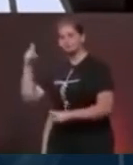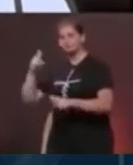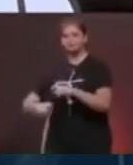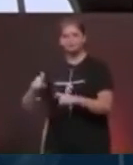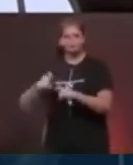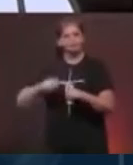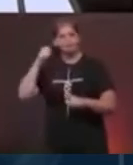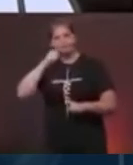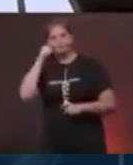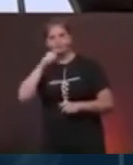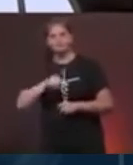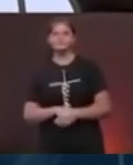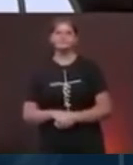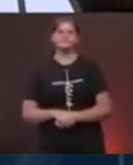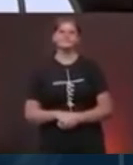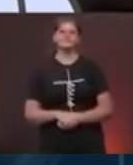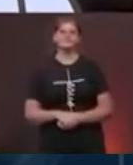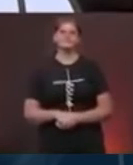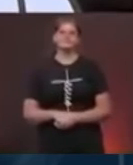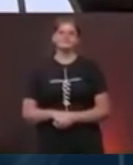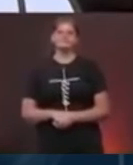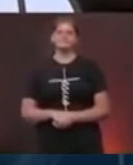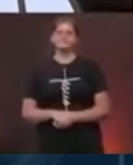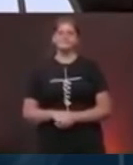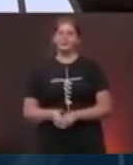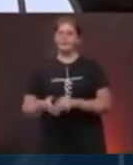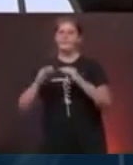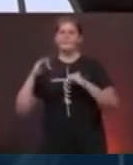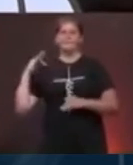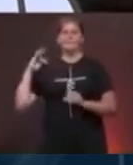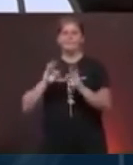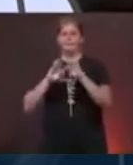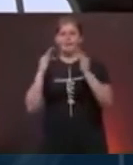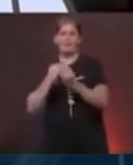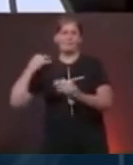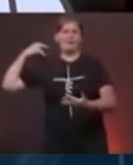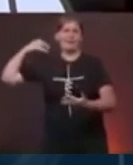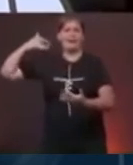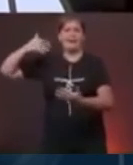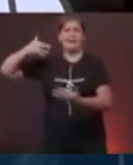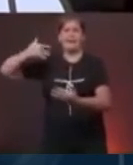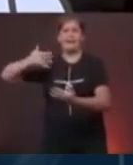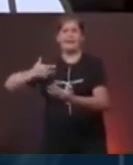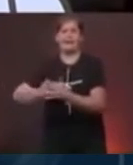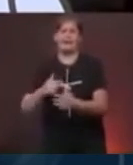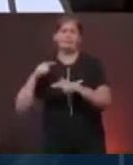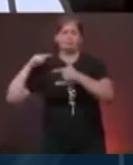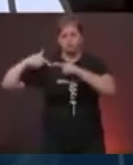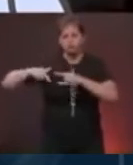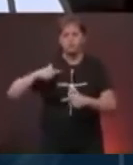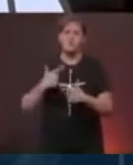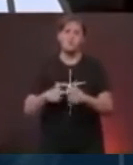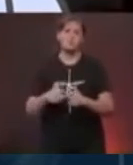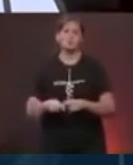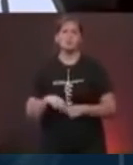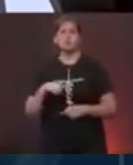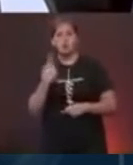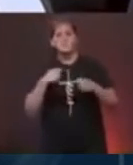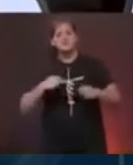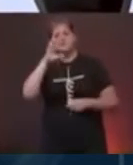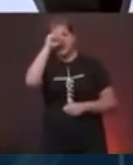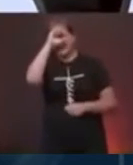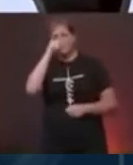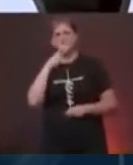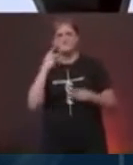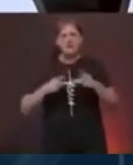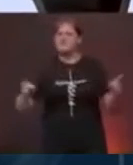pegou. Morreu Urias, morreu o filho dele. A casa dele só enfrentou problema. A gente tem que aprender a falar